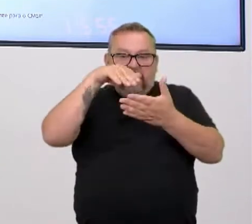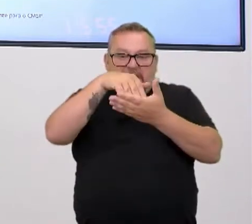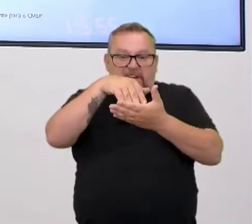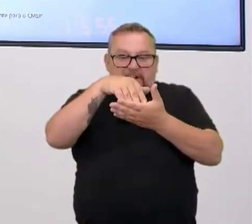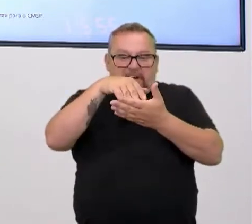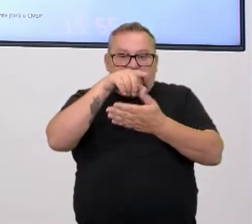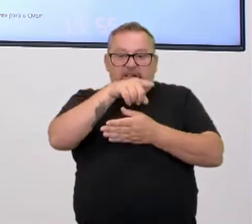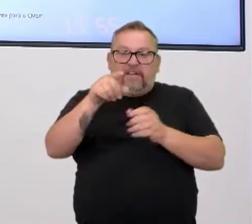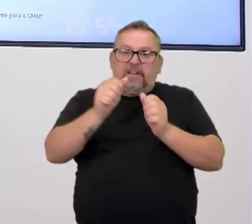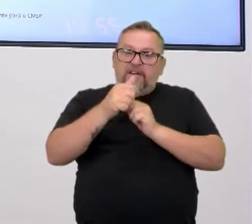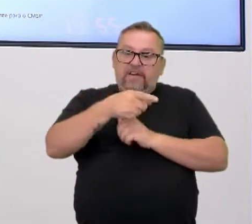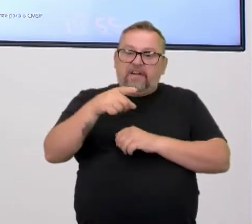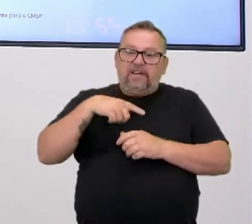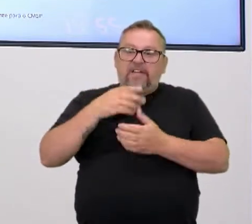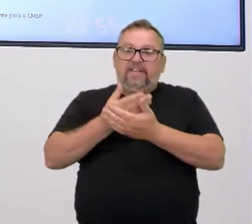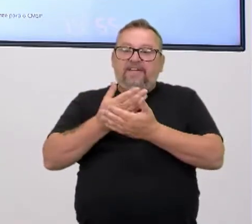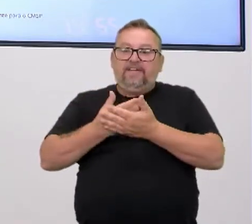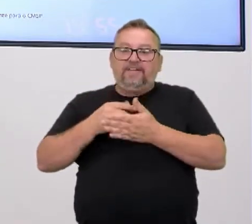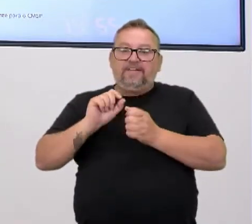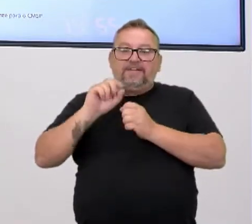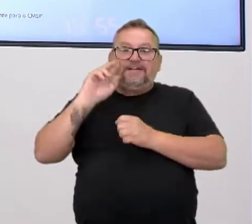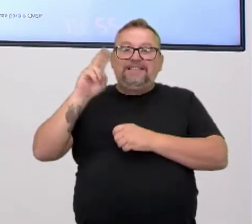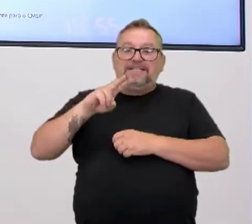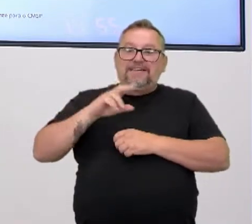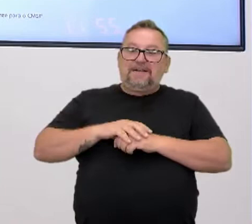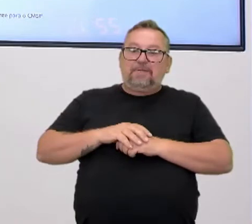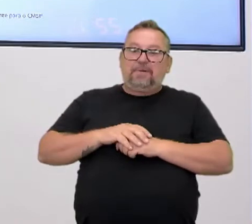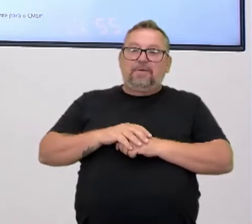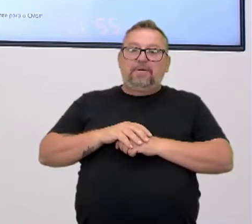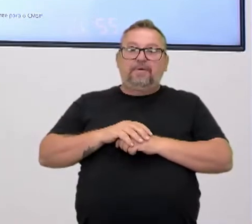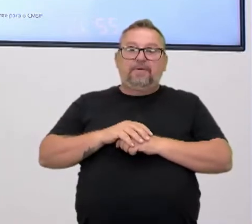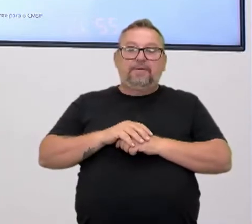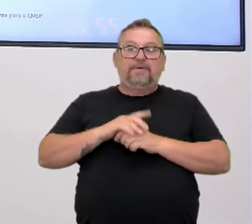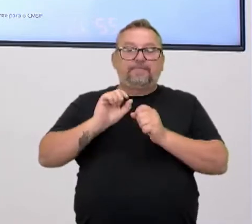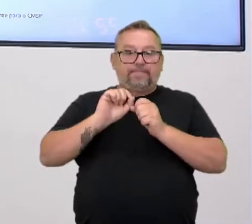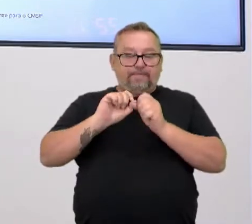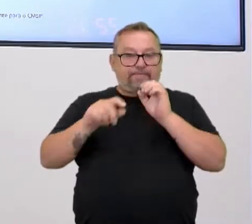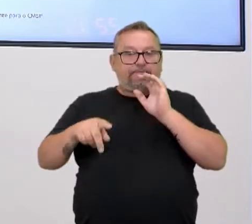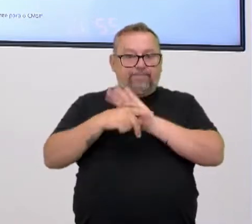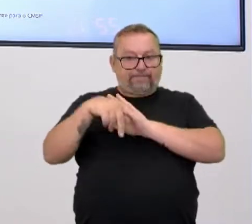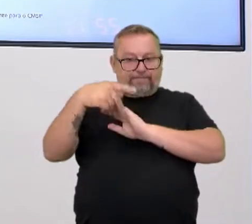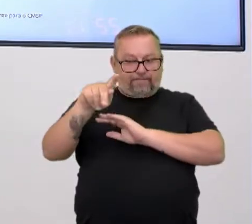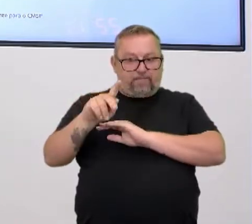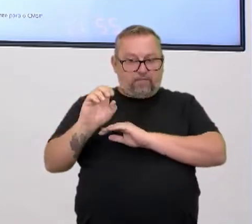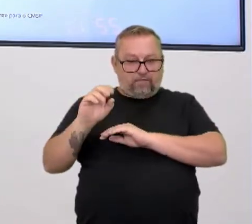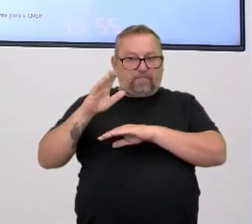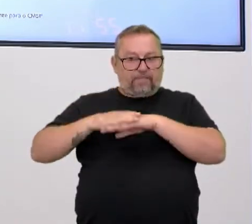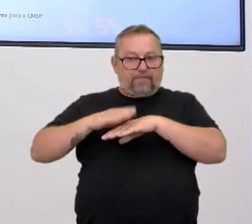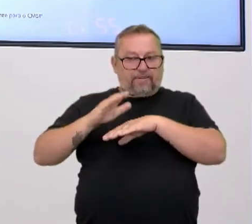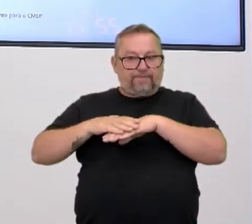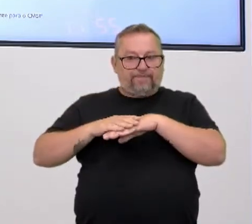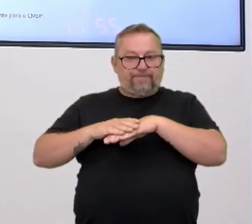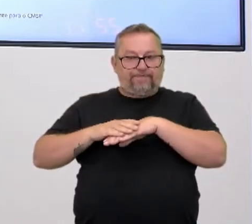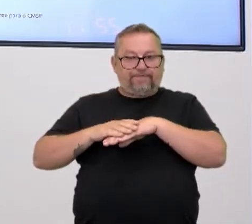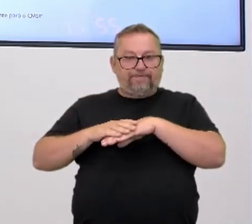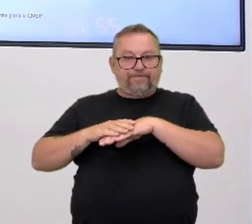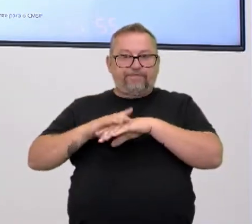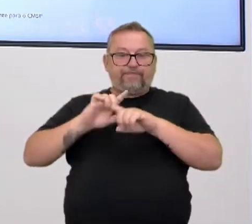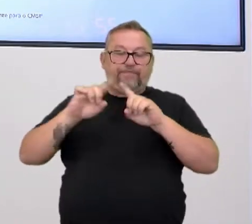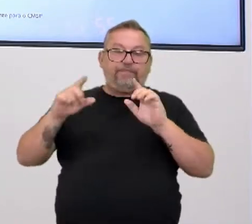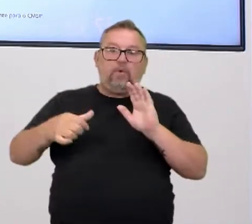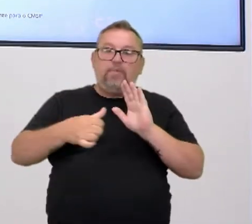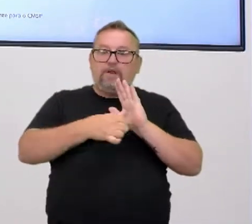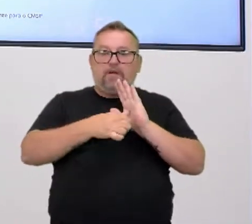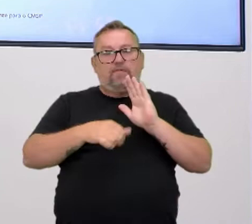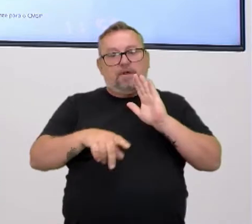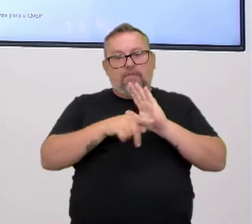com vocês, que toda aula eu deixo aí um Agora é com vocês, vocês vão fazer o mapa mental de vocês. Como o mapa mental é uma identidade, né,